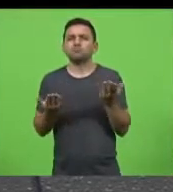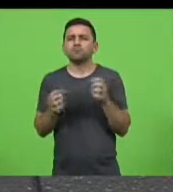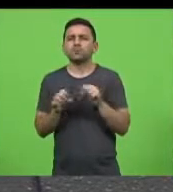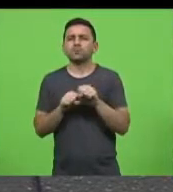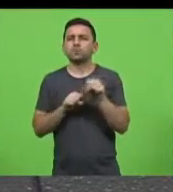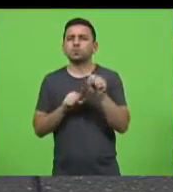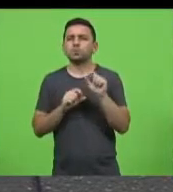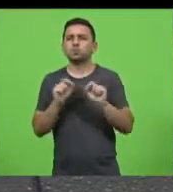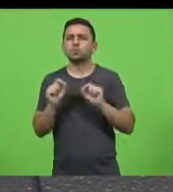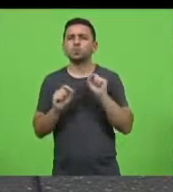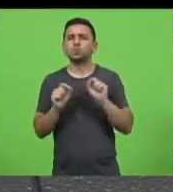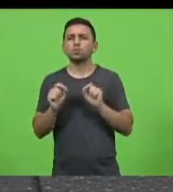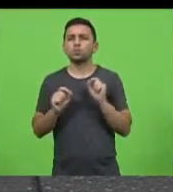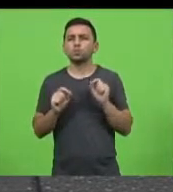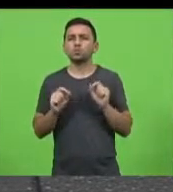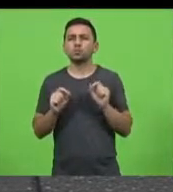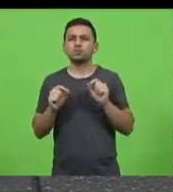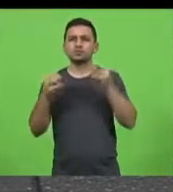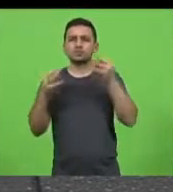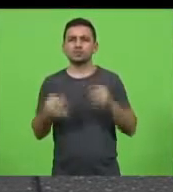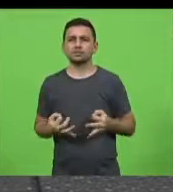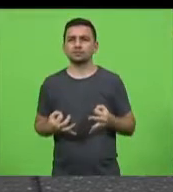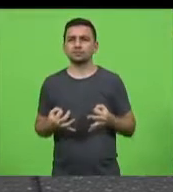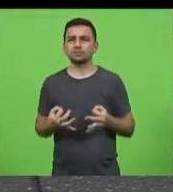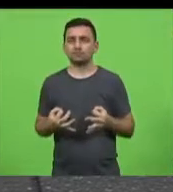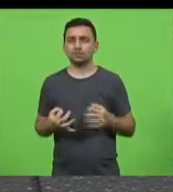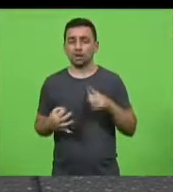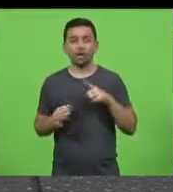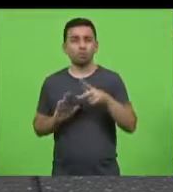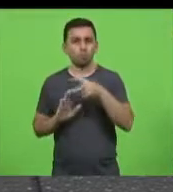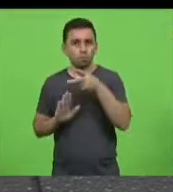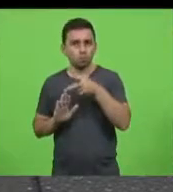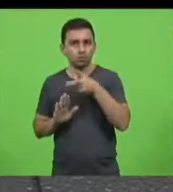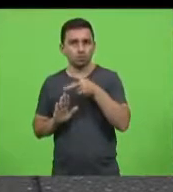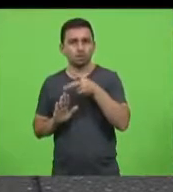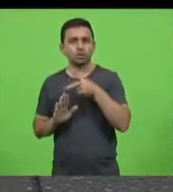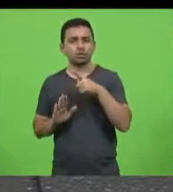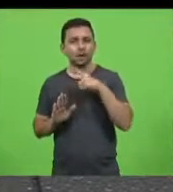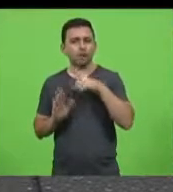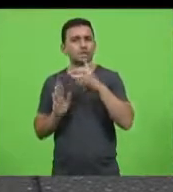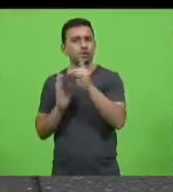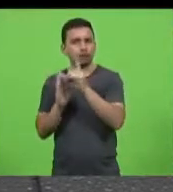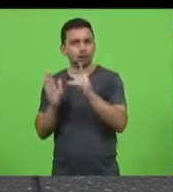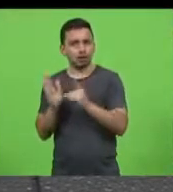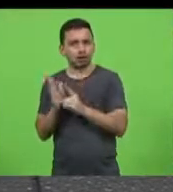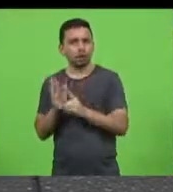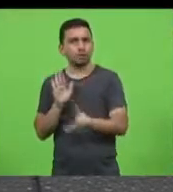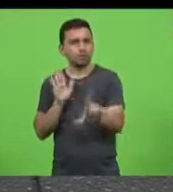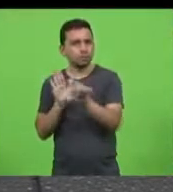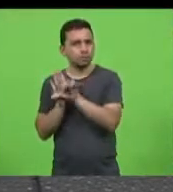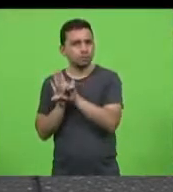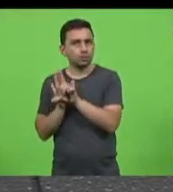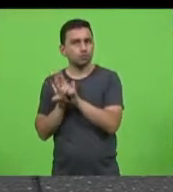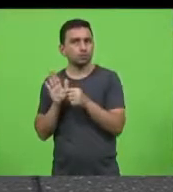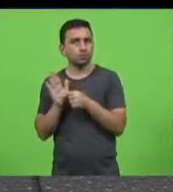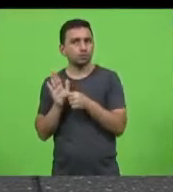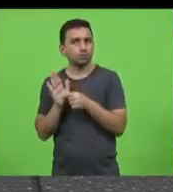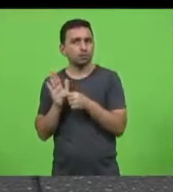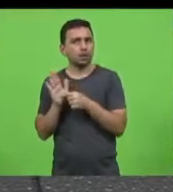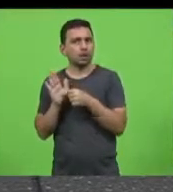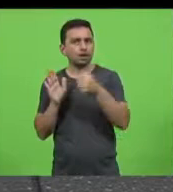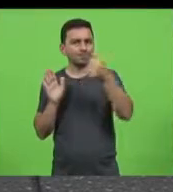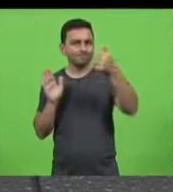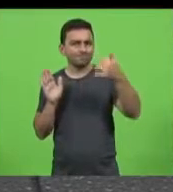legal? Nós temos uma portaria, um decreto, uma lei que